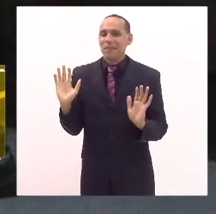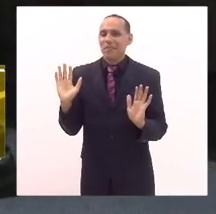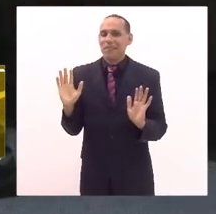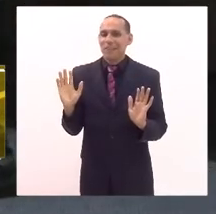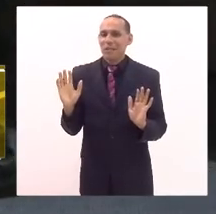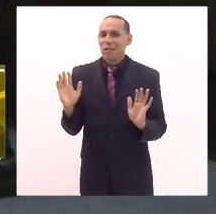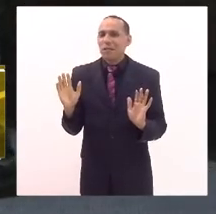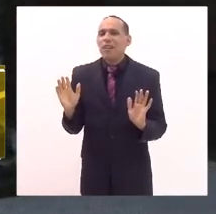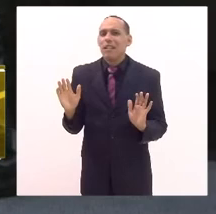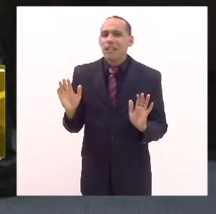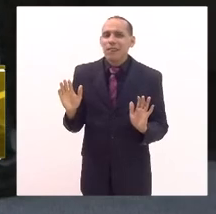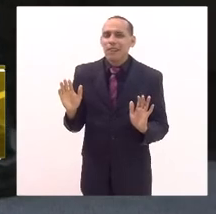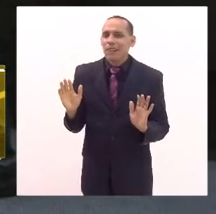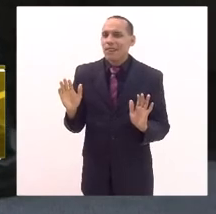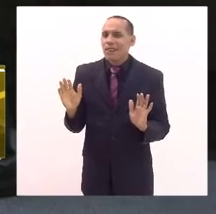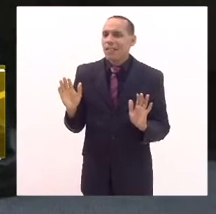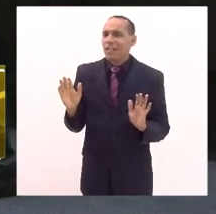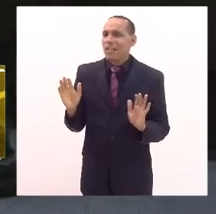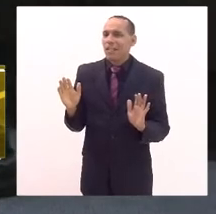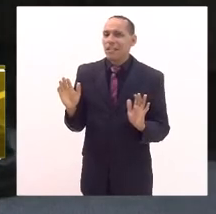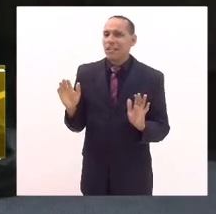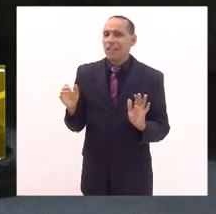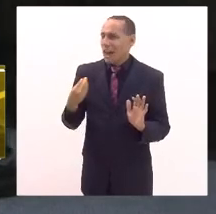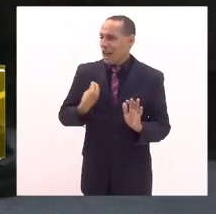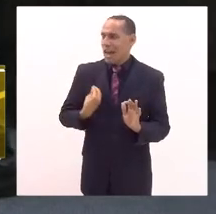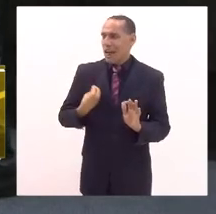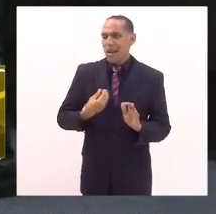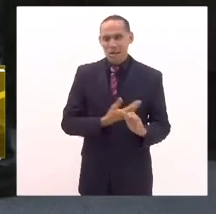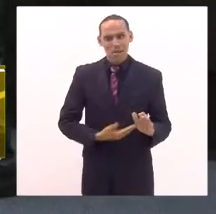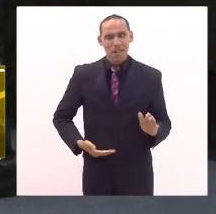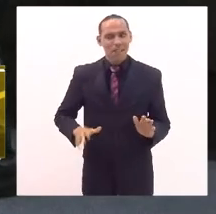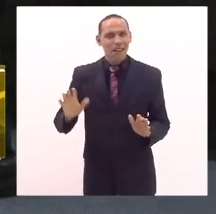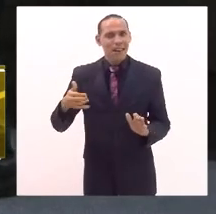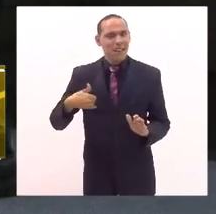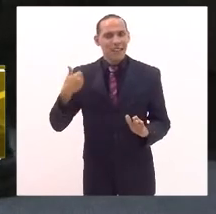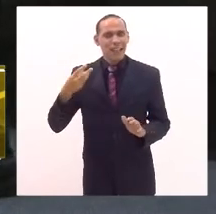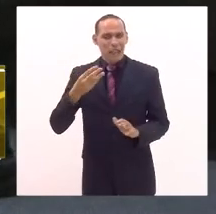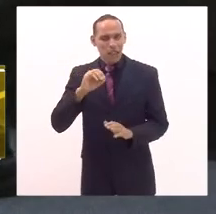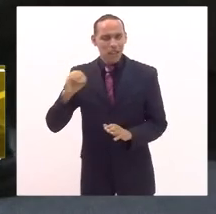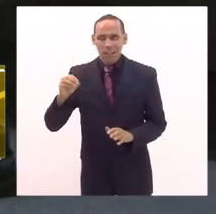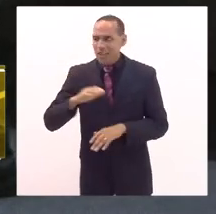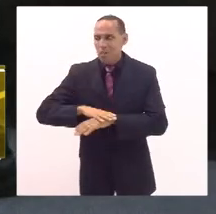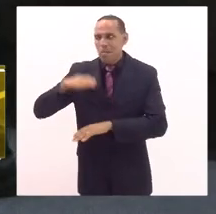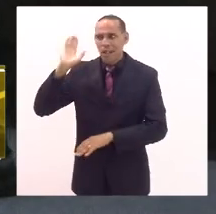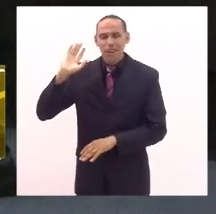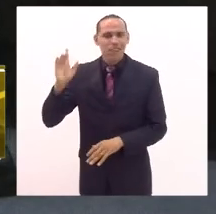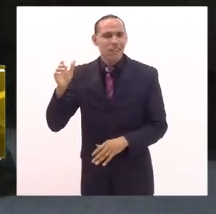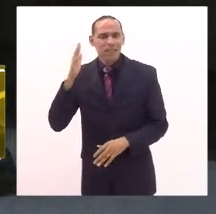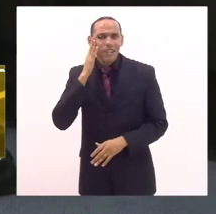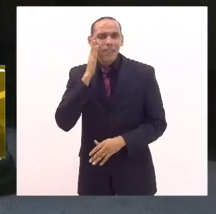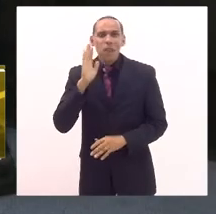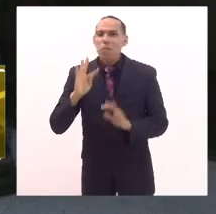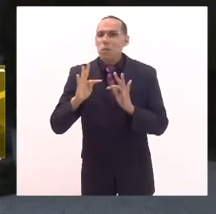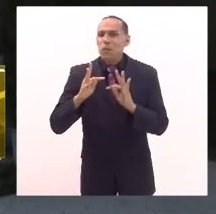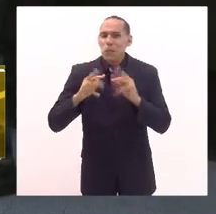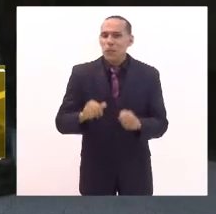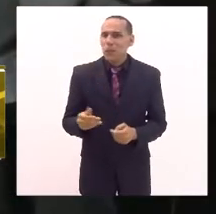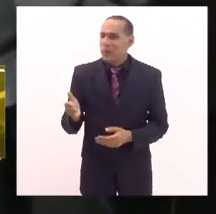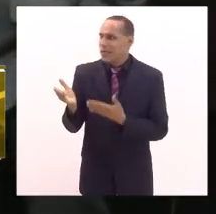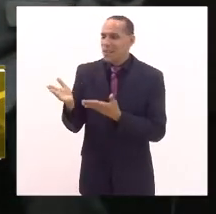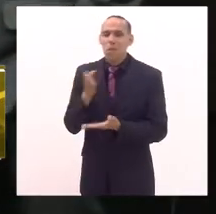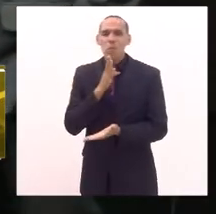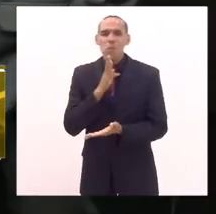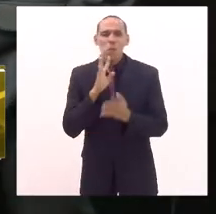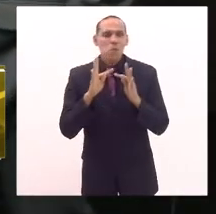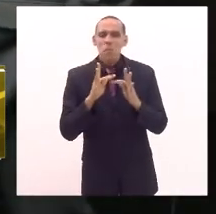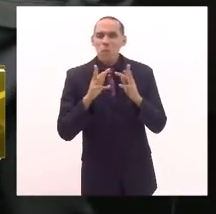Quanto? Não, de vida pública, mas e você tem deve ter uns 300 anos, que ele sabe tudo. Ele conhece todo mundo,